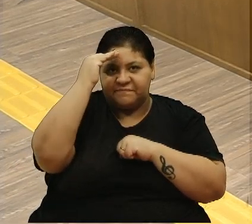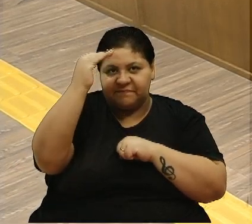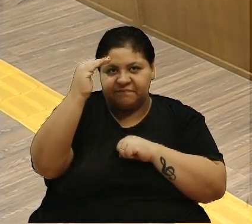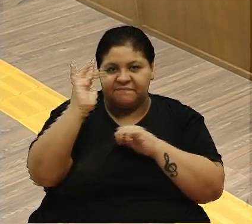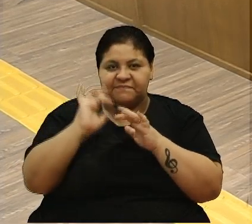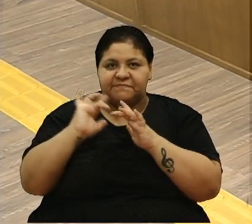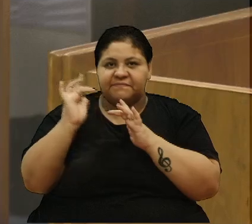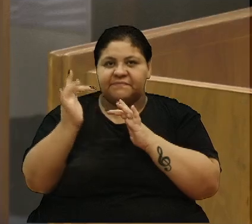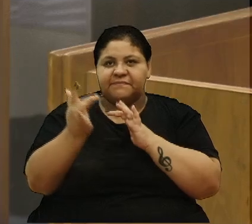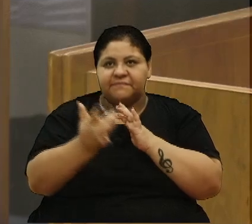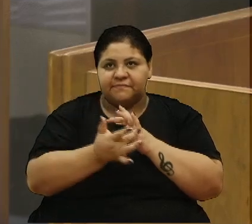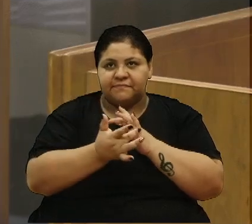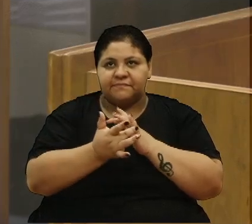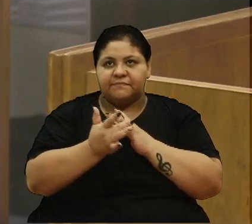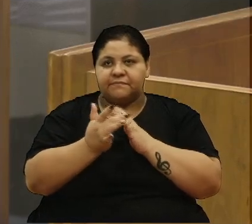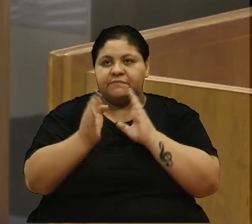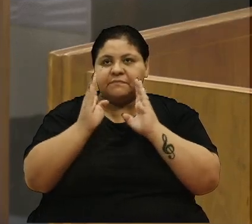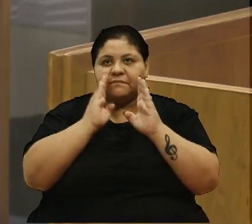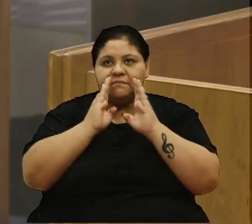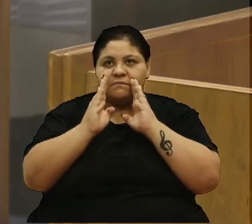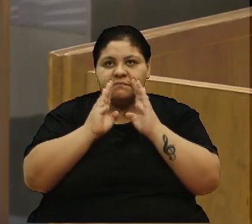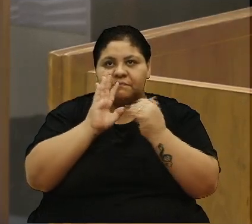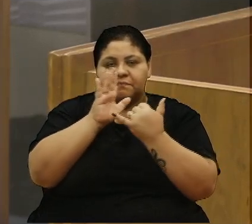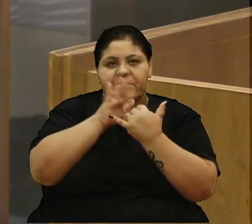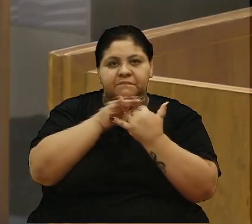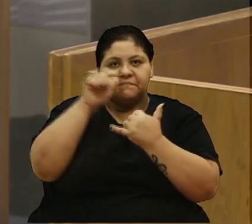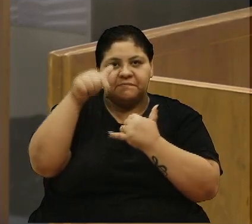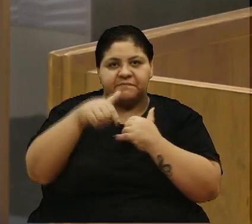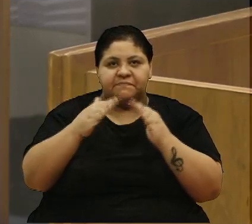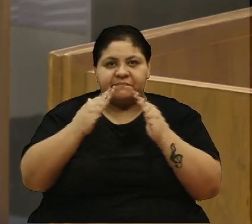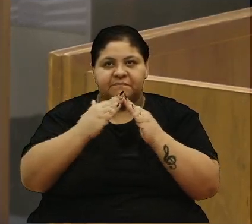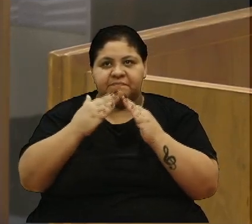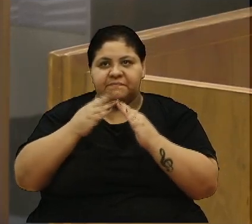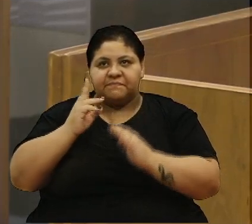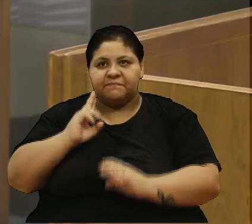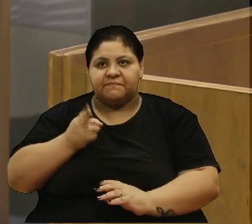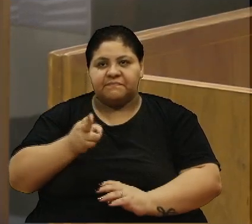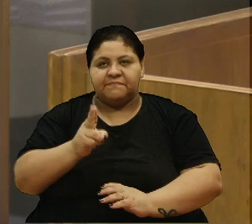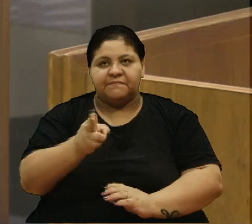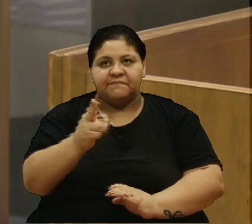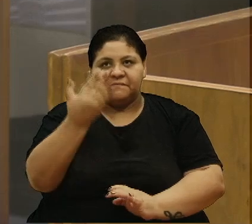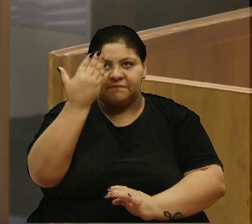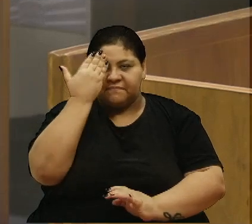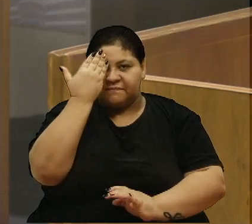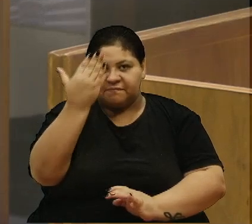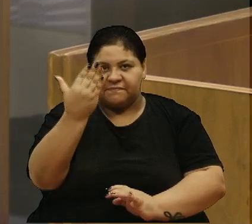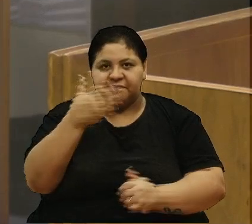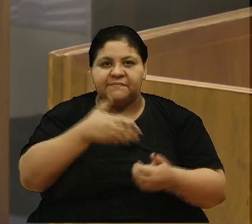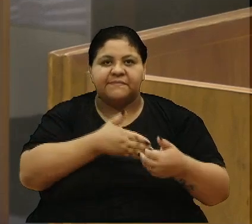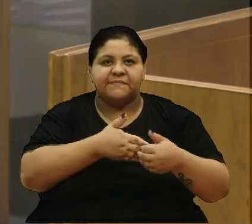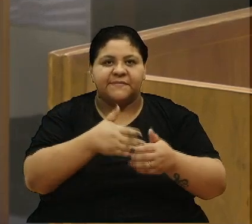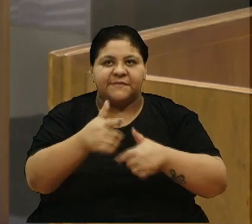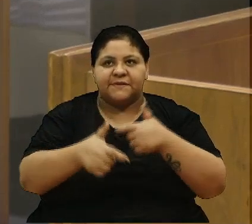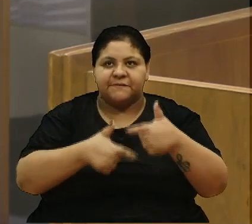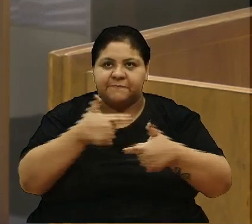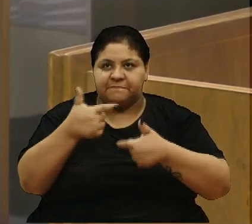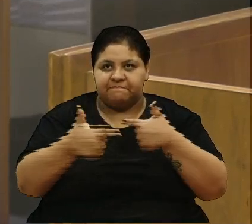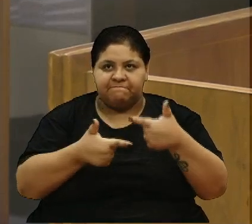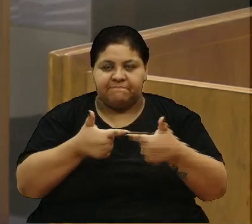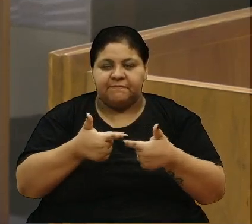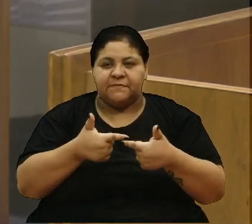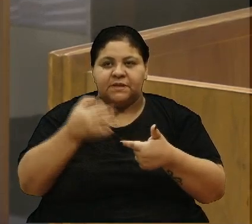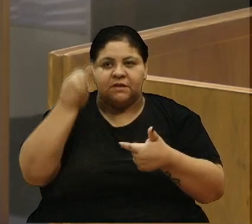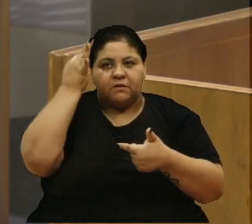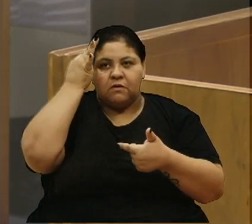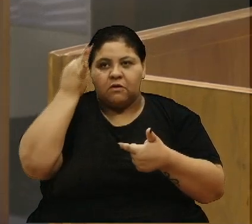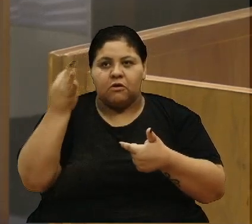redes sociais, pelo Facebook, pelo YouTube, aqui da nossa casa, sempre. Muito obrigada por acompanhar o nosso trabalho e aí sim